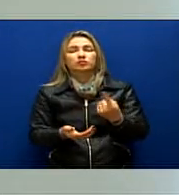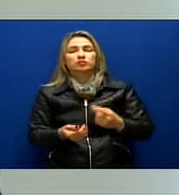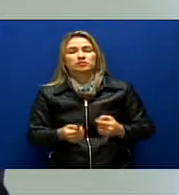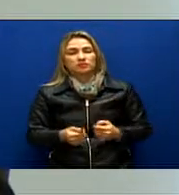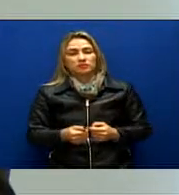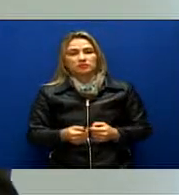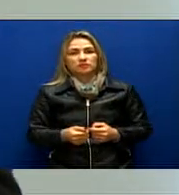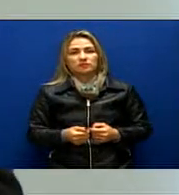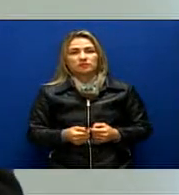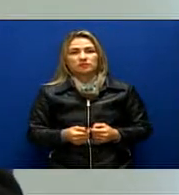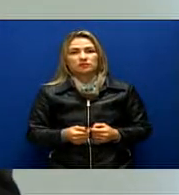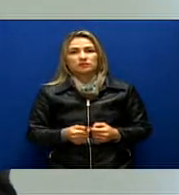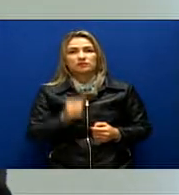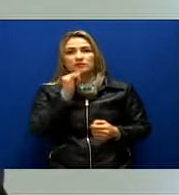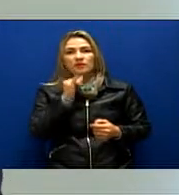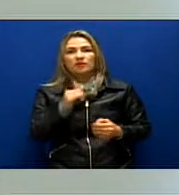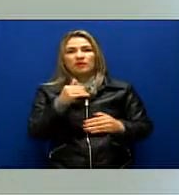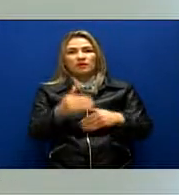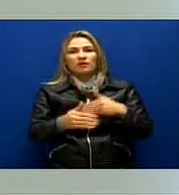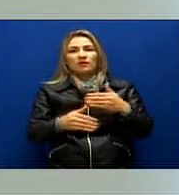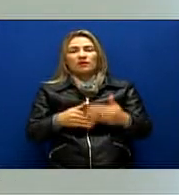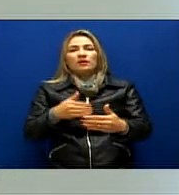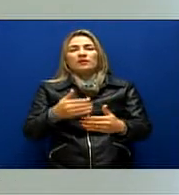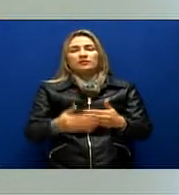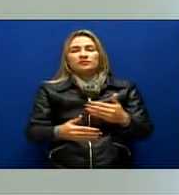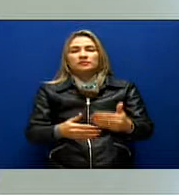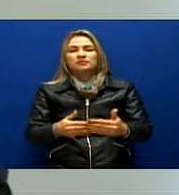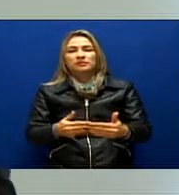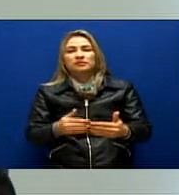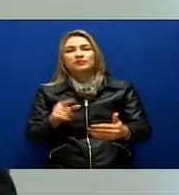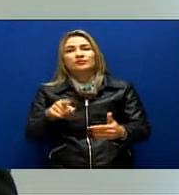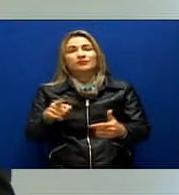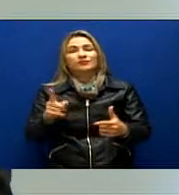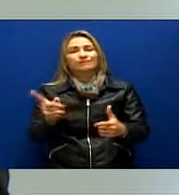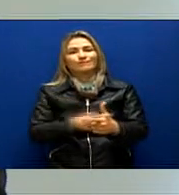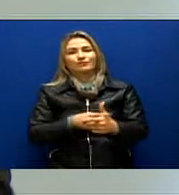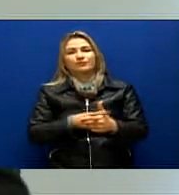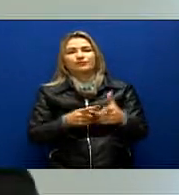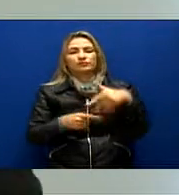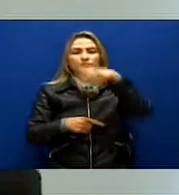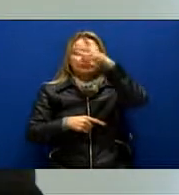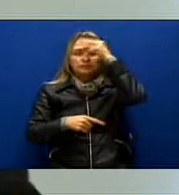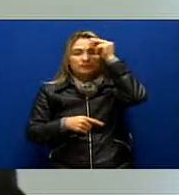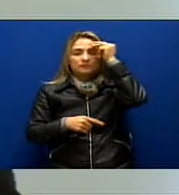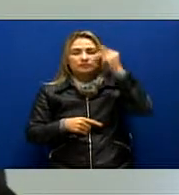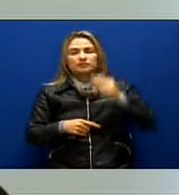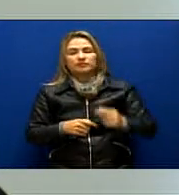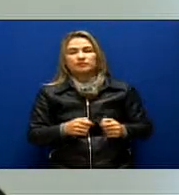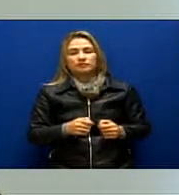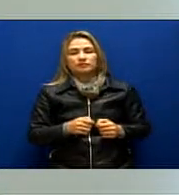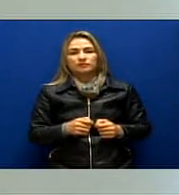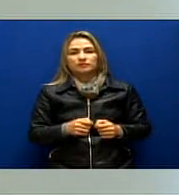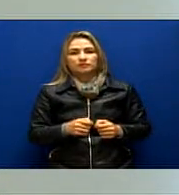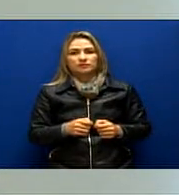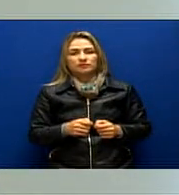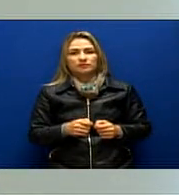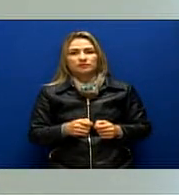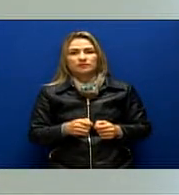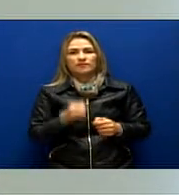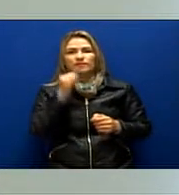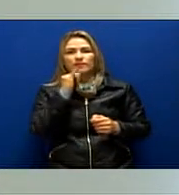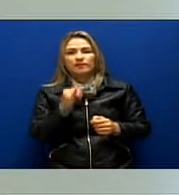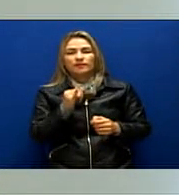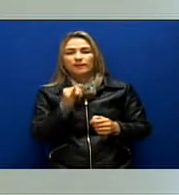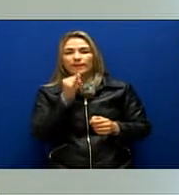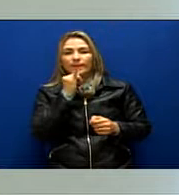o que, com o passar do tempo, você entra na dívida ativa. Você se pagou em duplicidade, vereador Vitão,